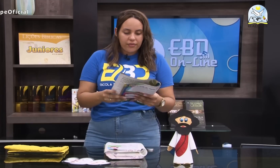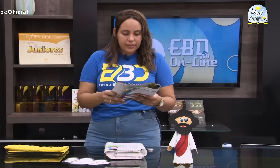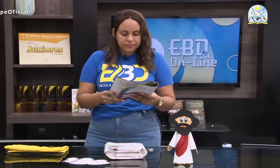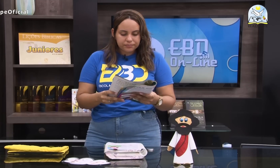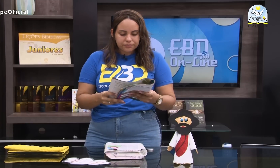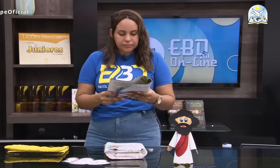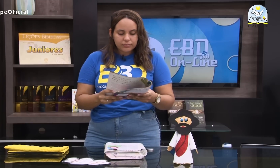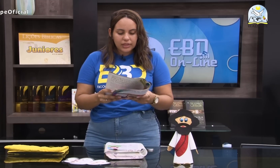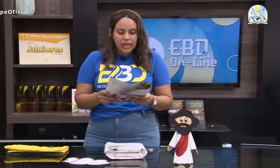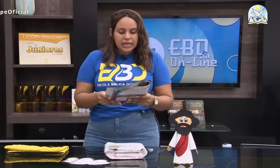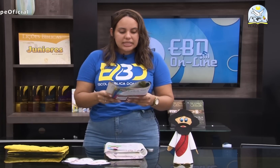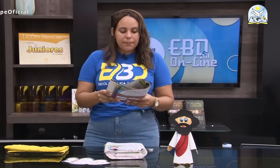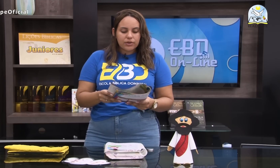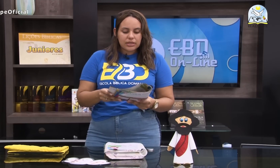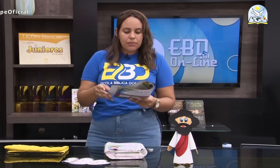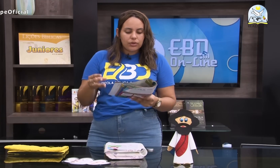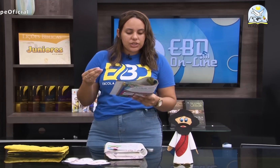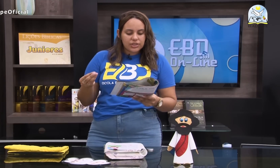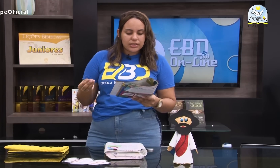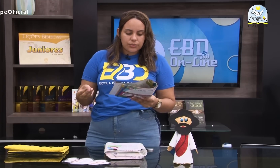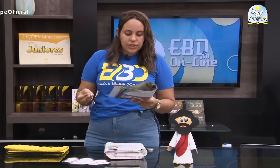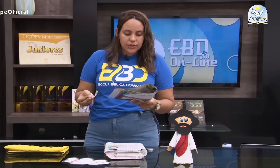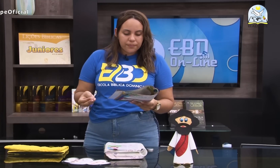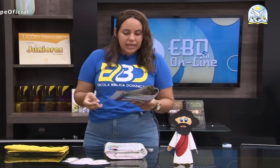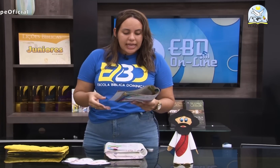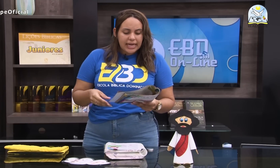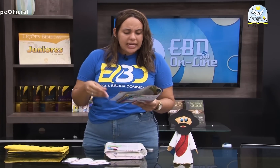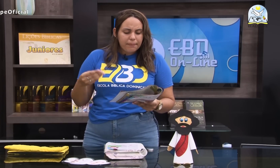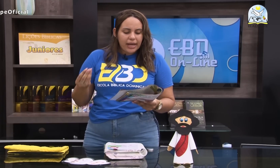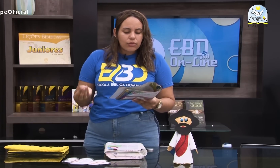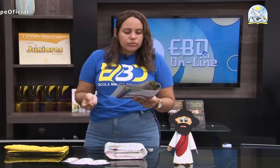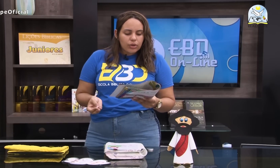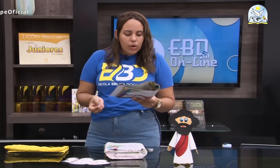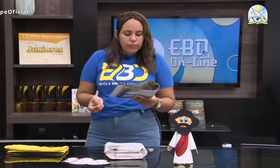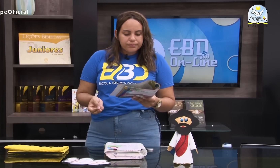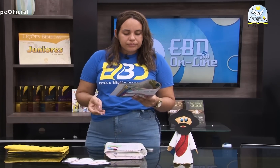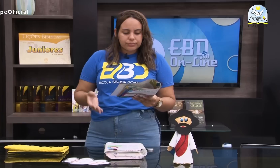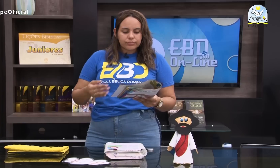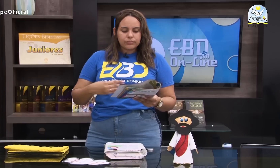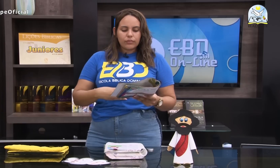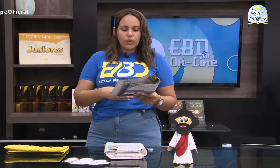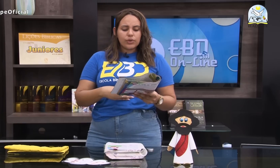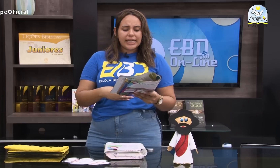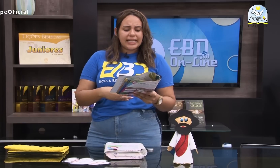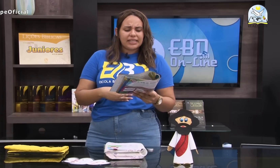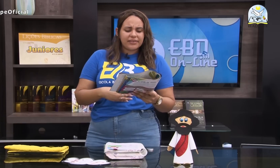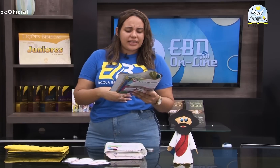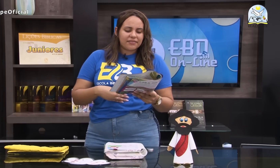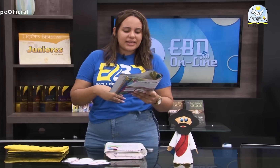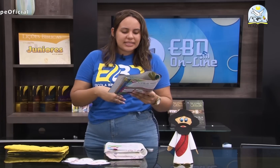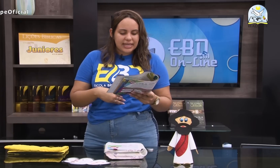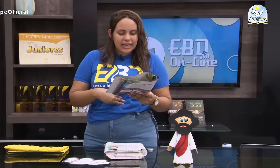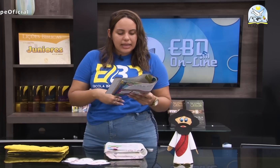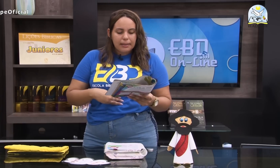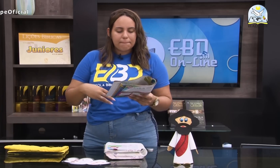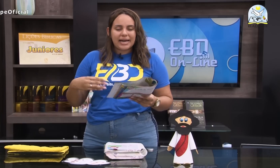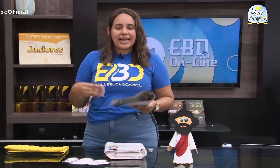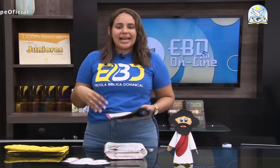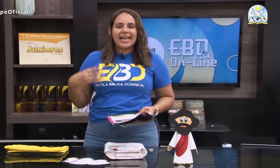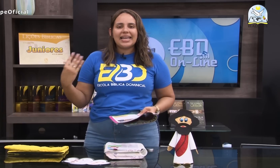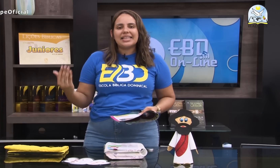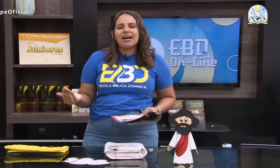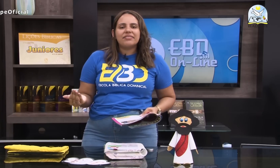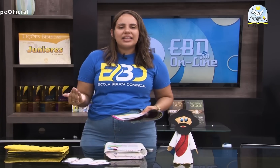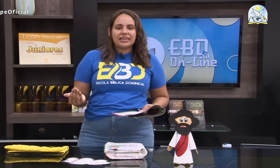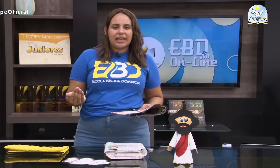um jovem se aproximou de Jesus e lhe perguntou o que ele deveria fazer